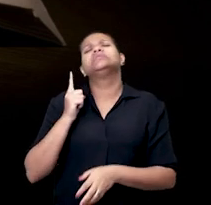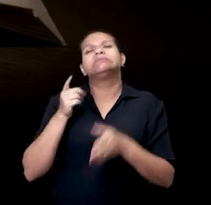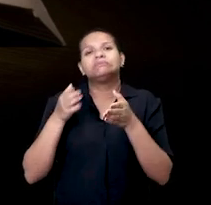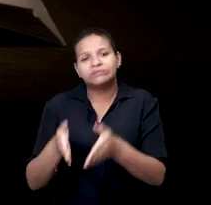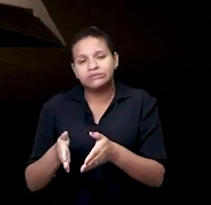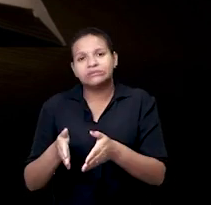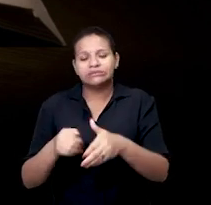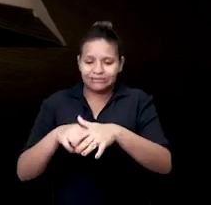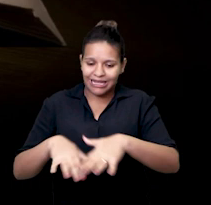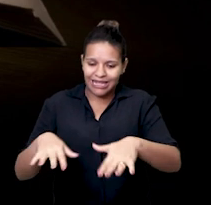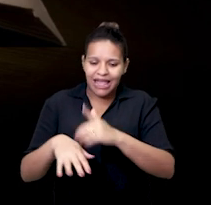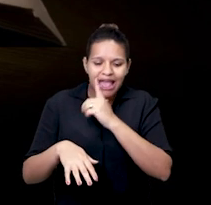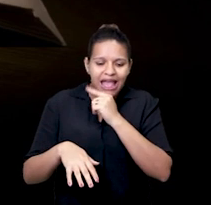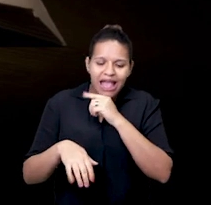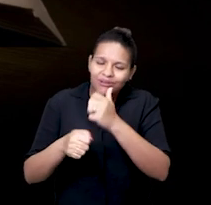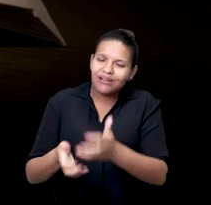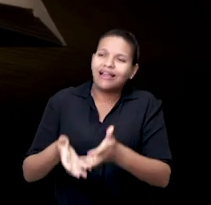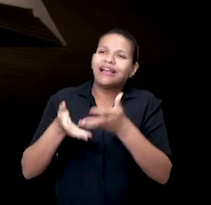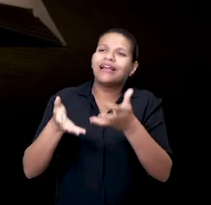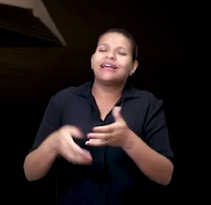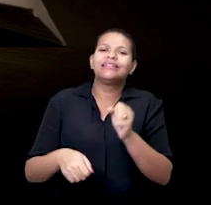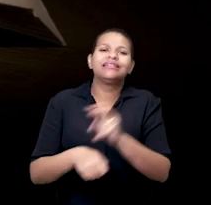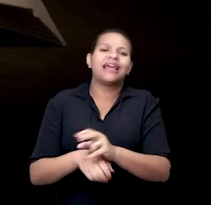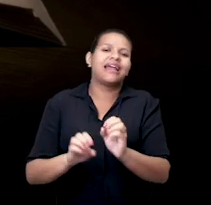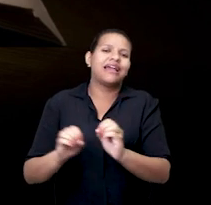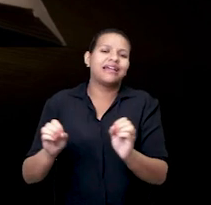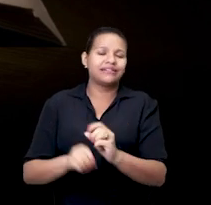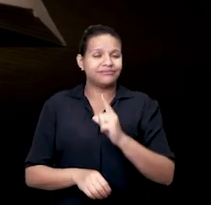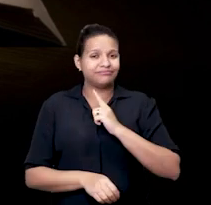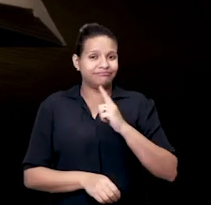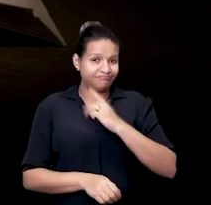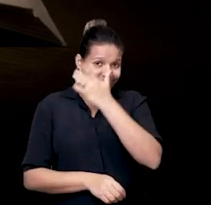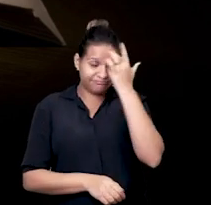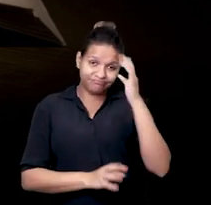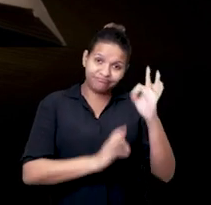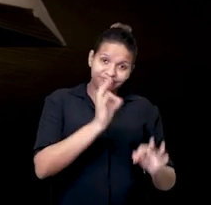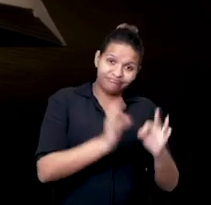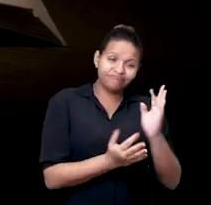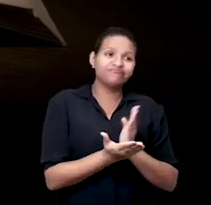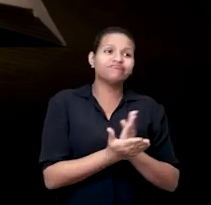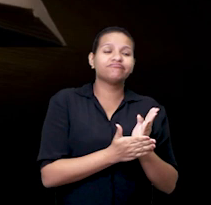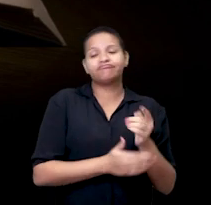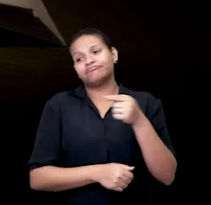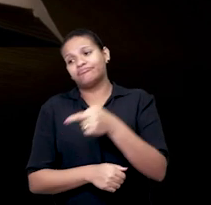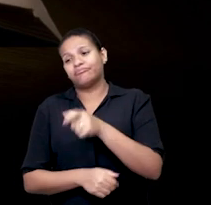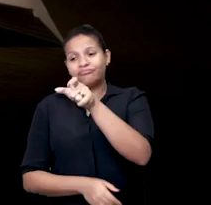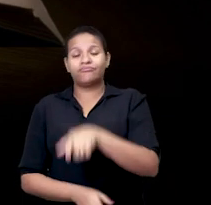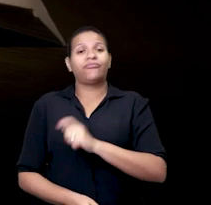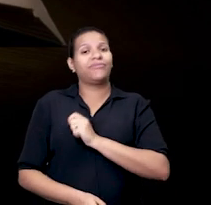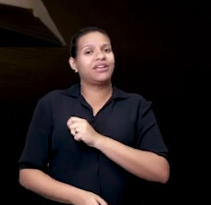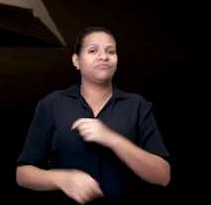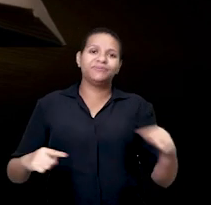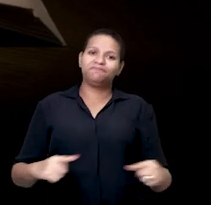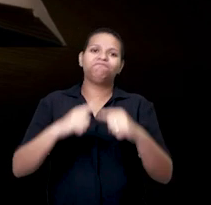contaminado. Tal é o justo que cede diante do ímpio. Comer mel em demasia não é bom. Usa